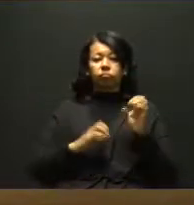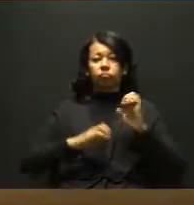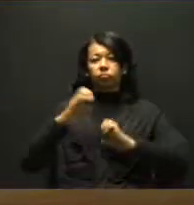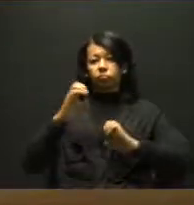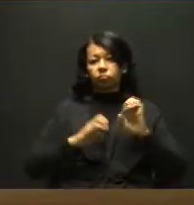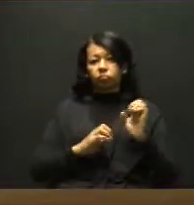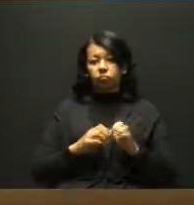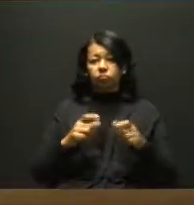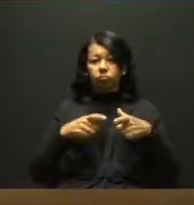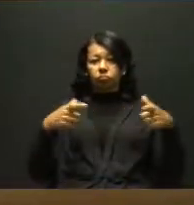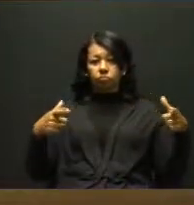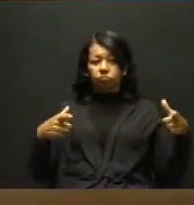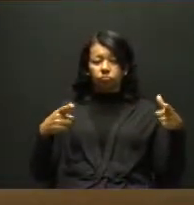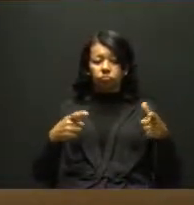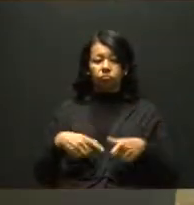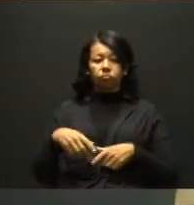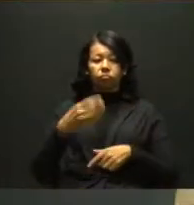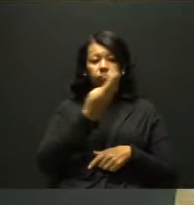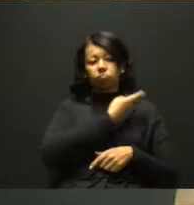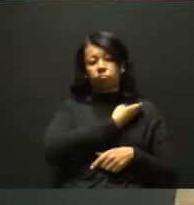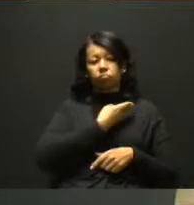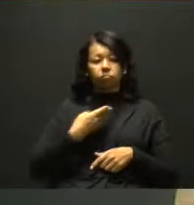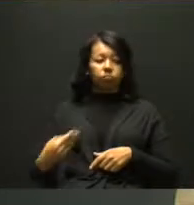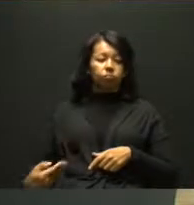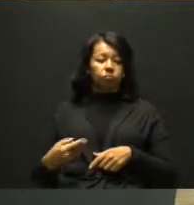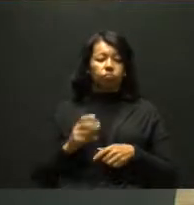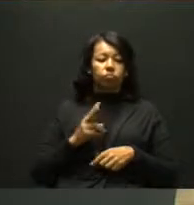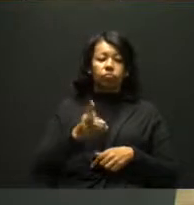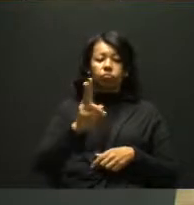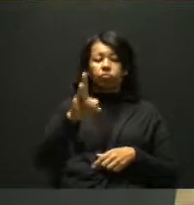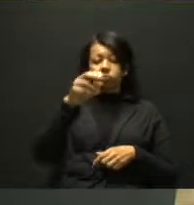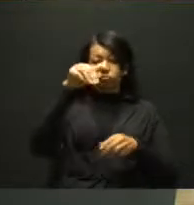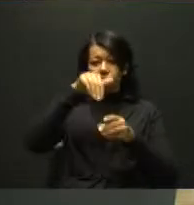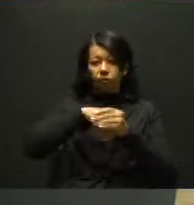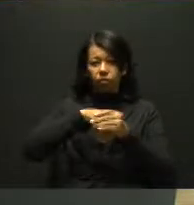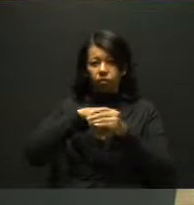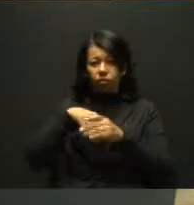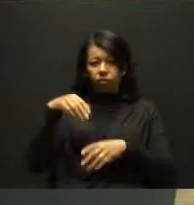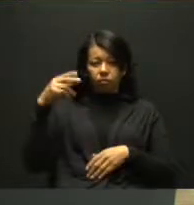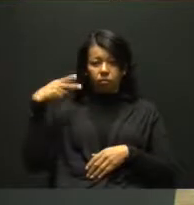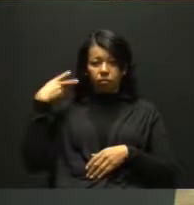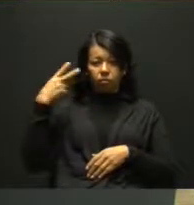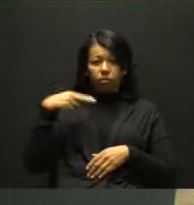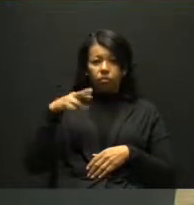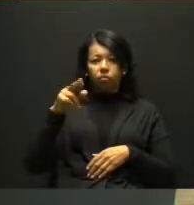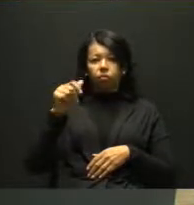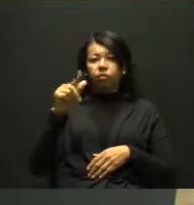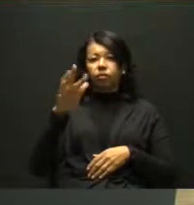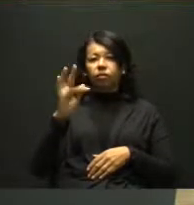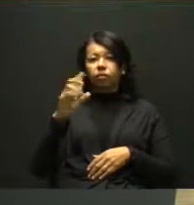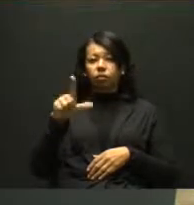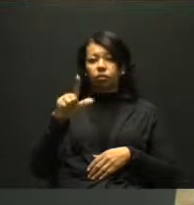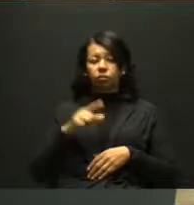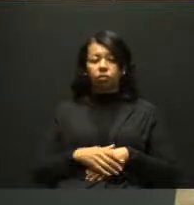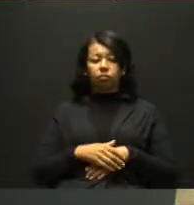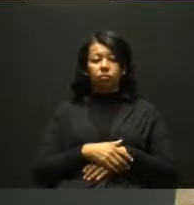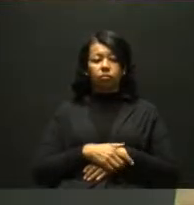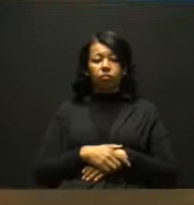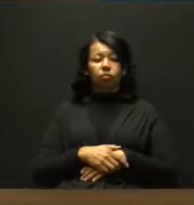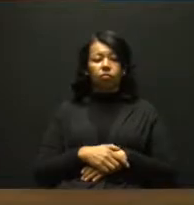é só seu presidente com a palavra o vereador rafa o tucano após o vereador ivan